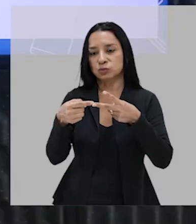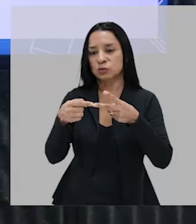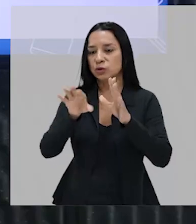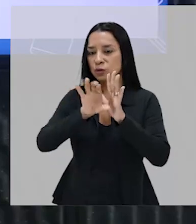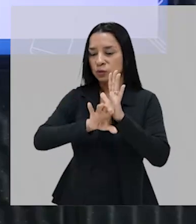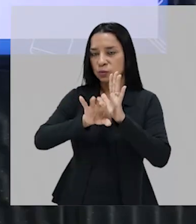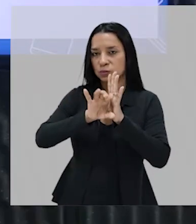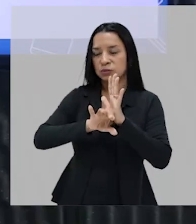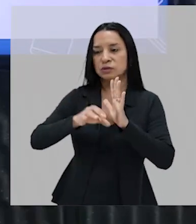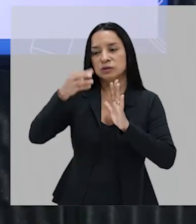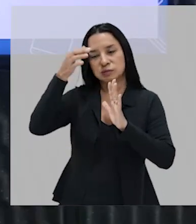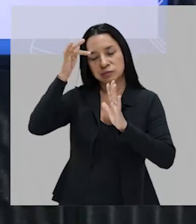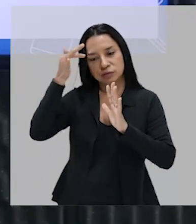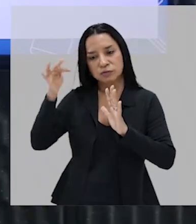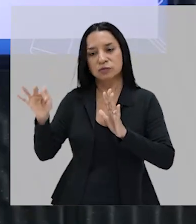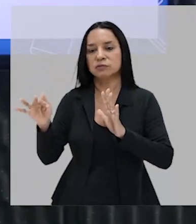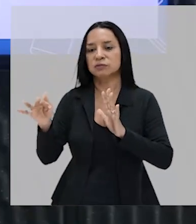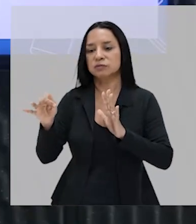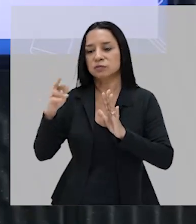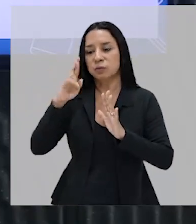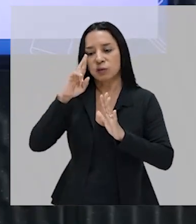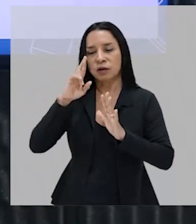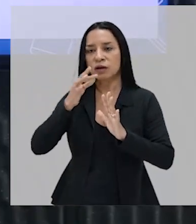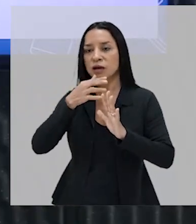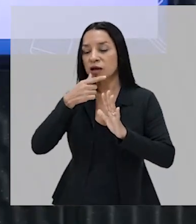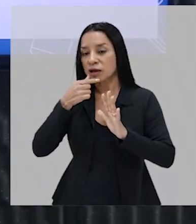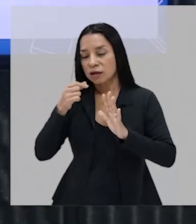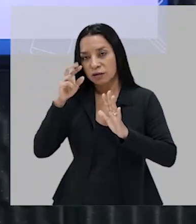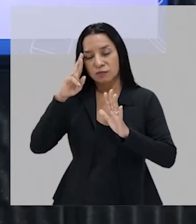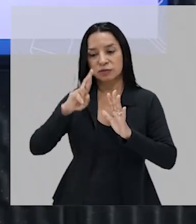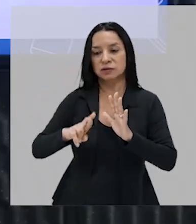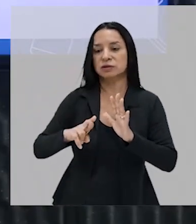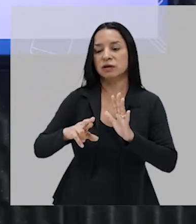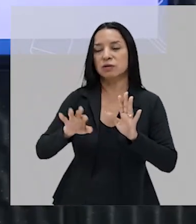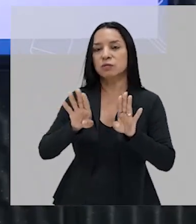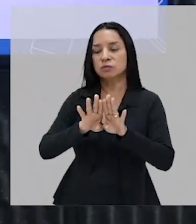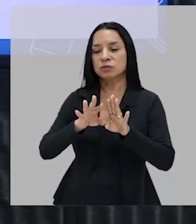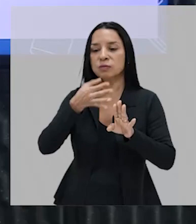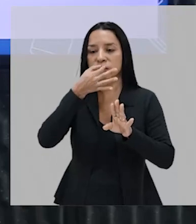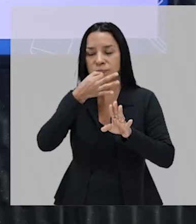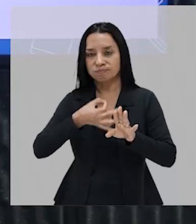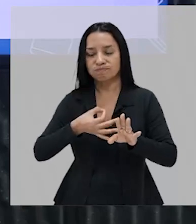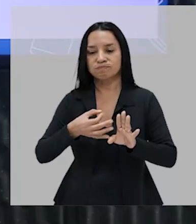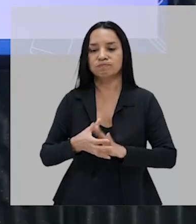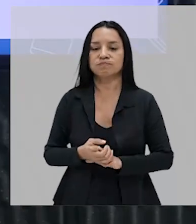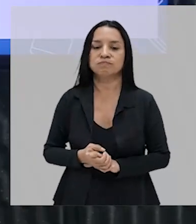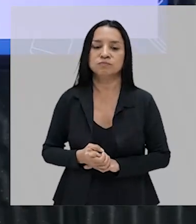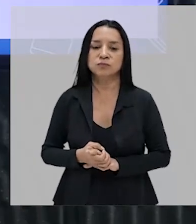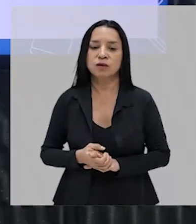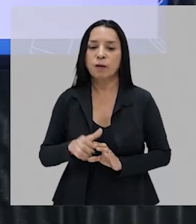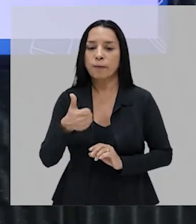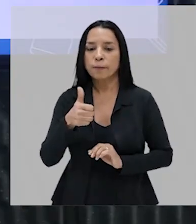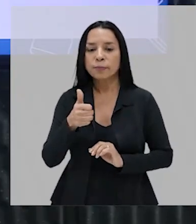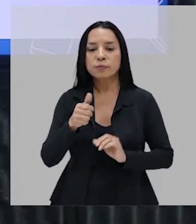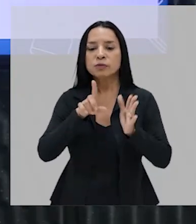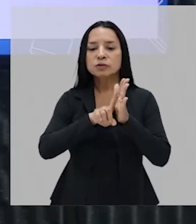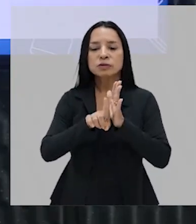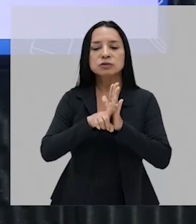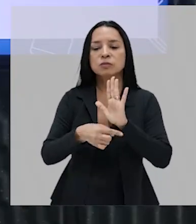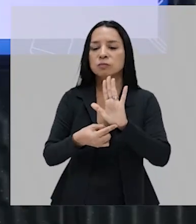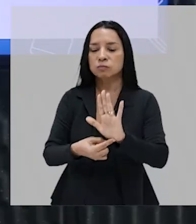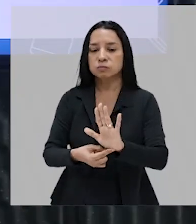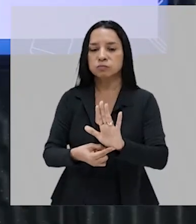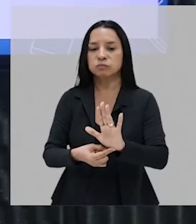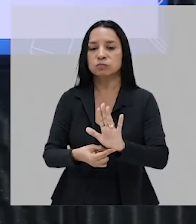da filosofia: reflexão e crítica. Ok? Então, primeira questão diz assim: como parte